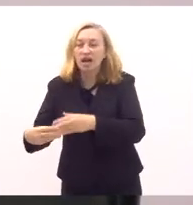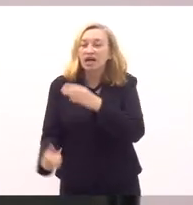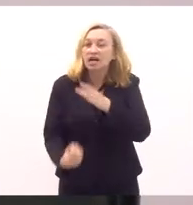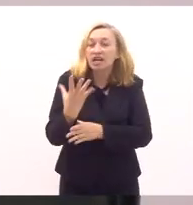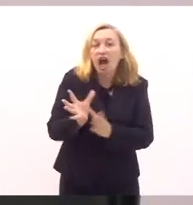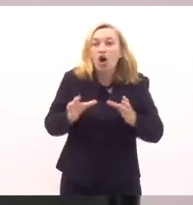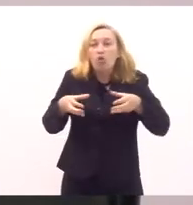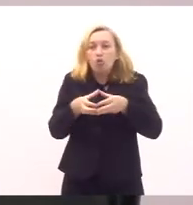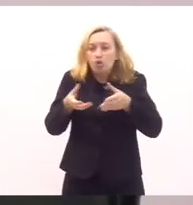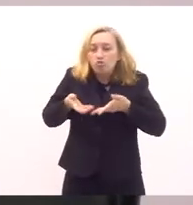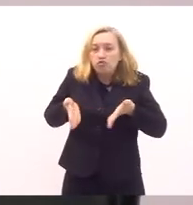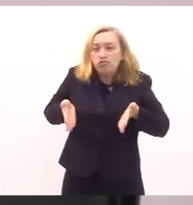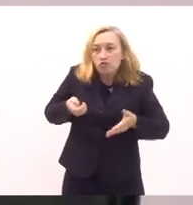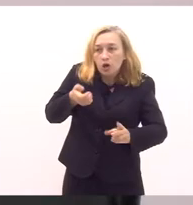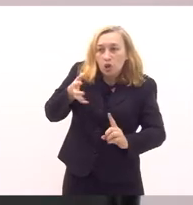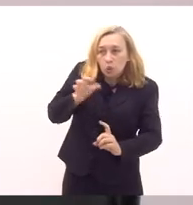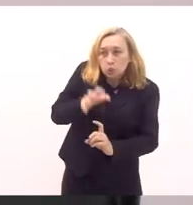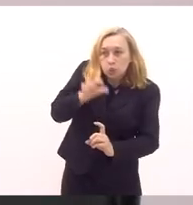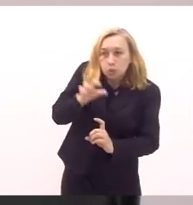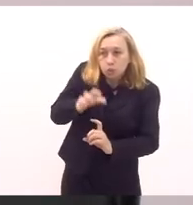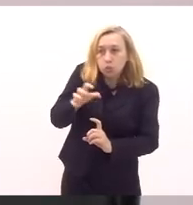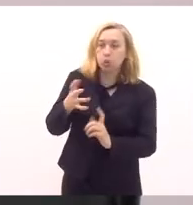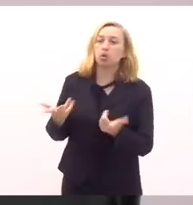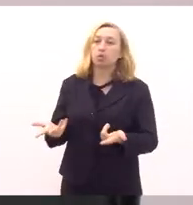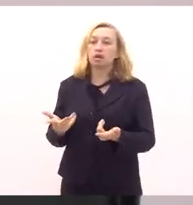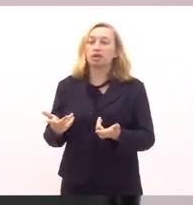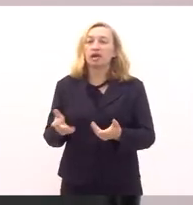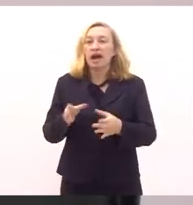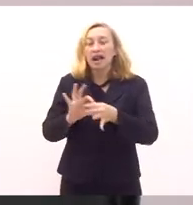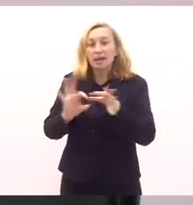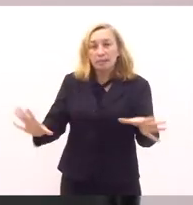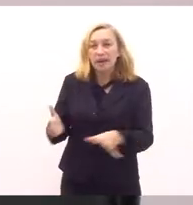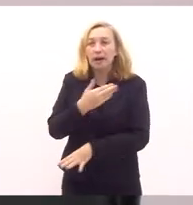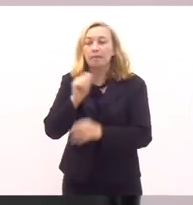grupo, pressionar o governo a liberar isso para a Alerj.